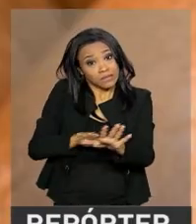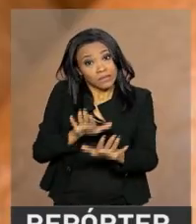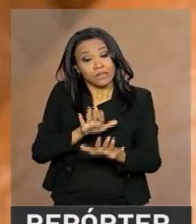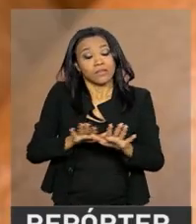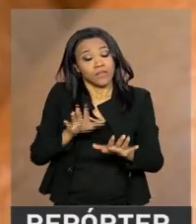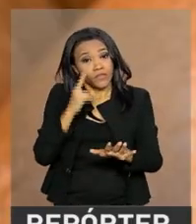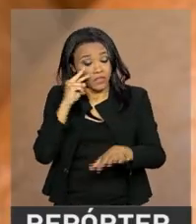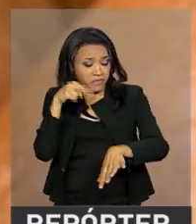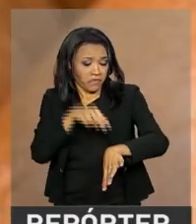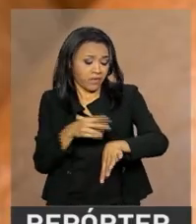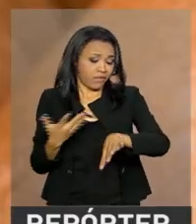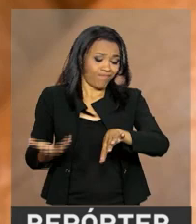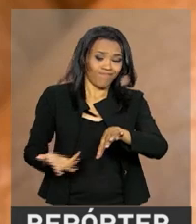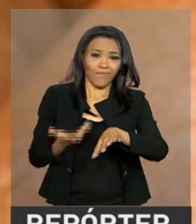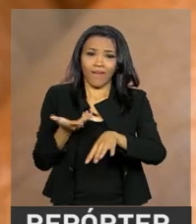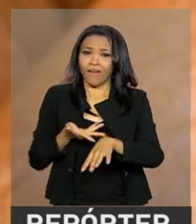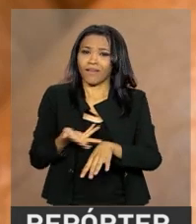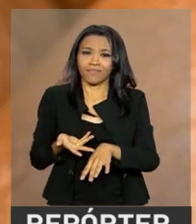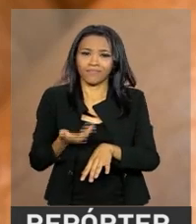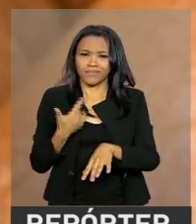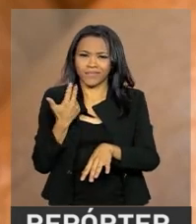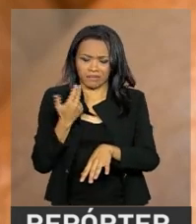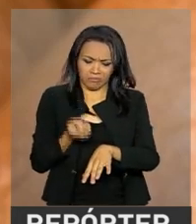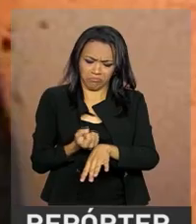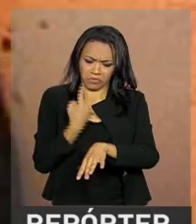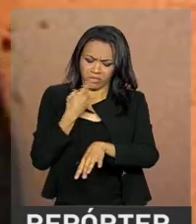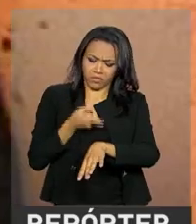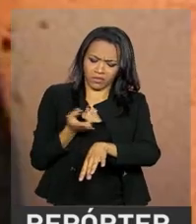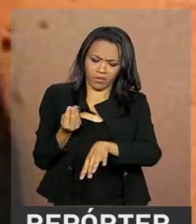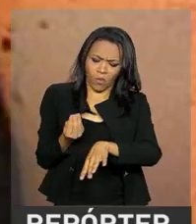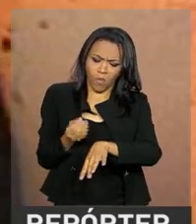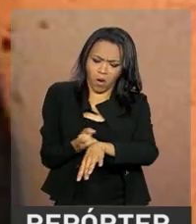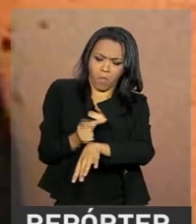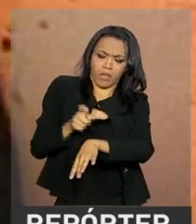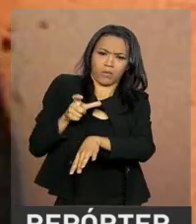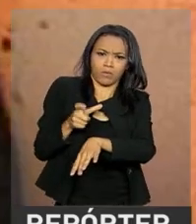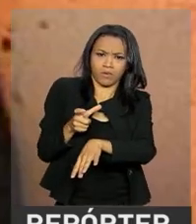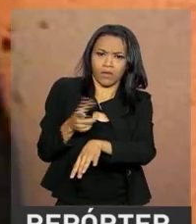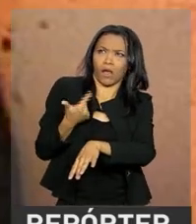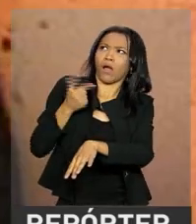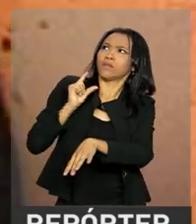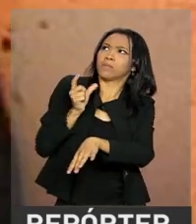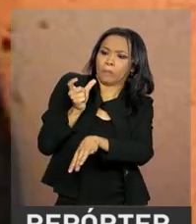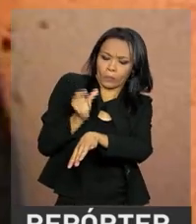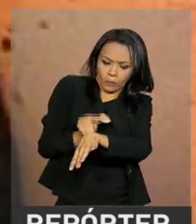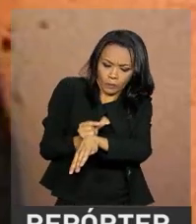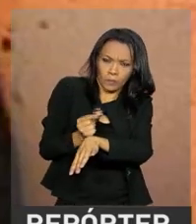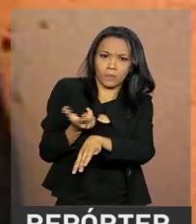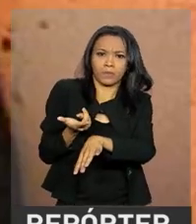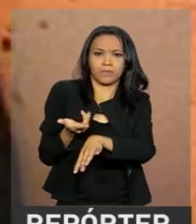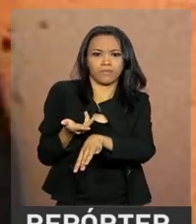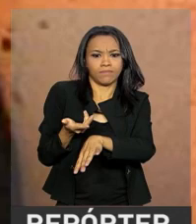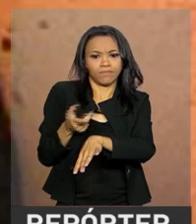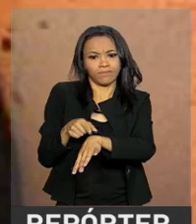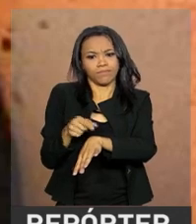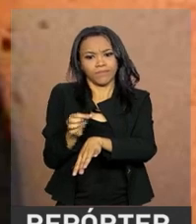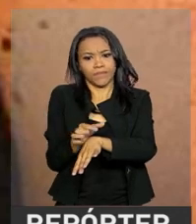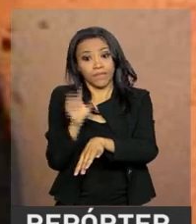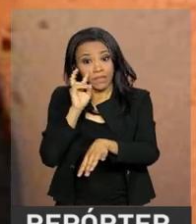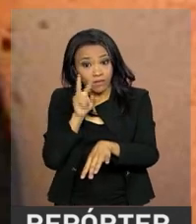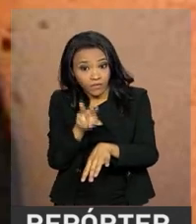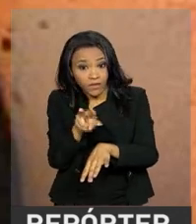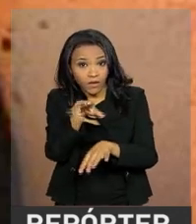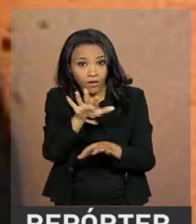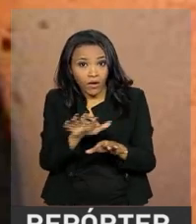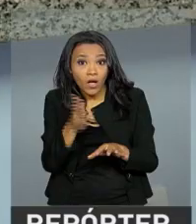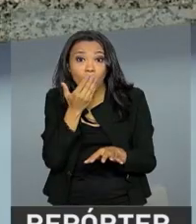você olha e fala, ele está estranho, ele está maior, ele tem a borda irregular, ele tem